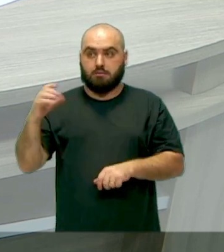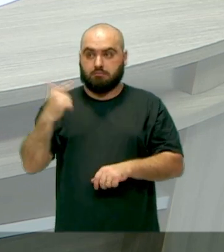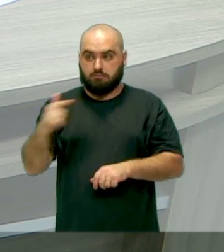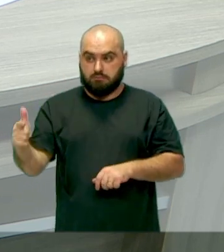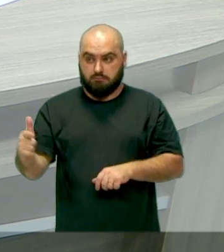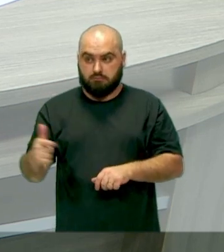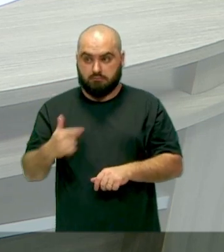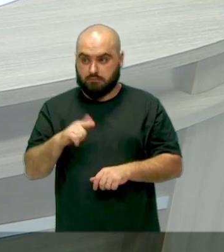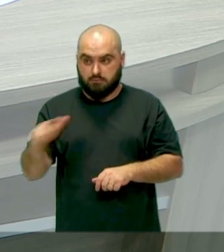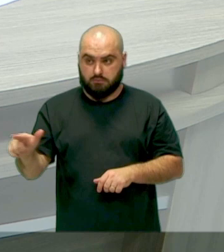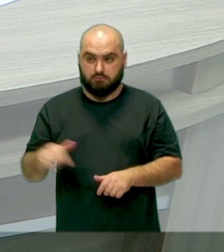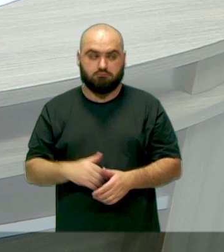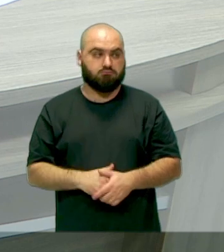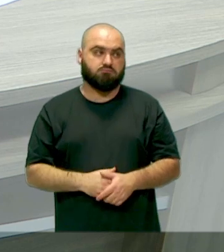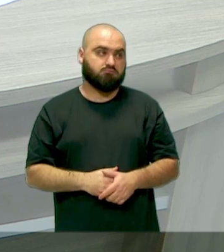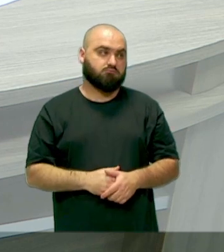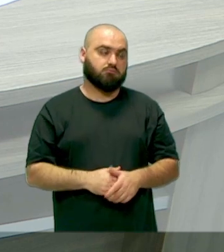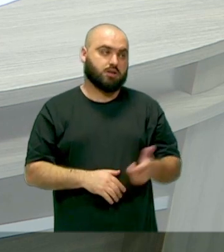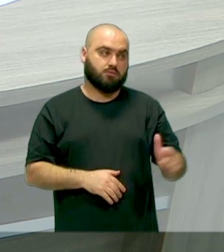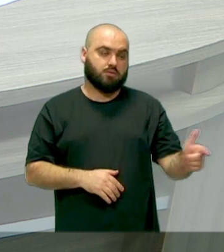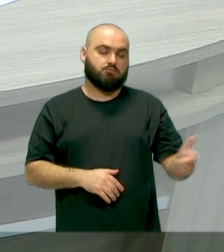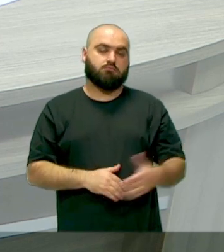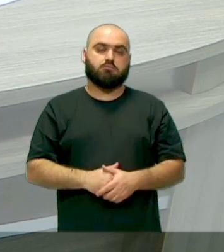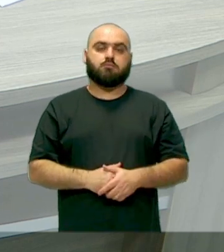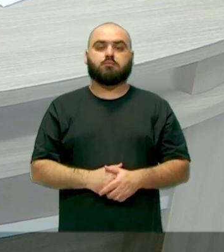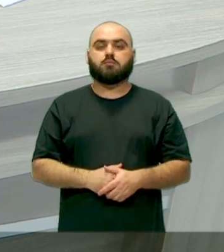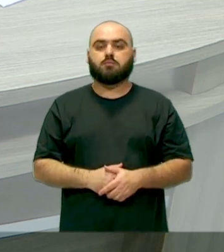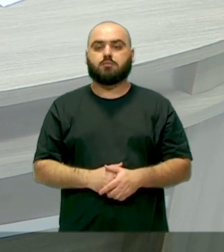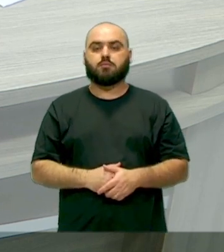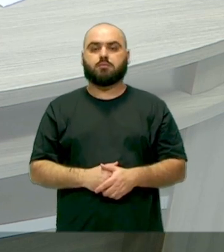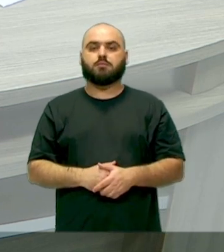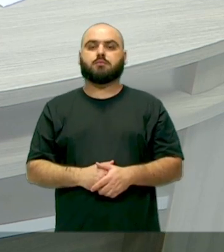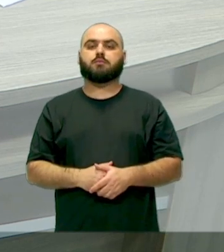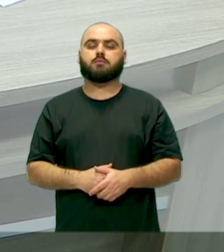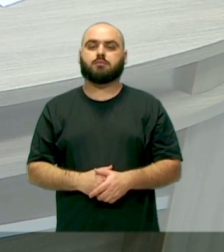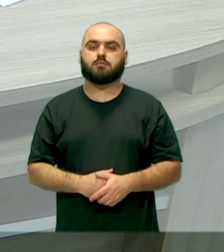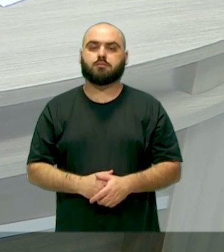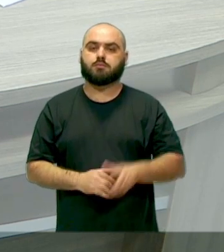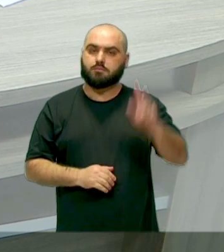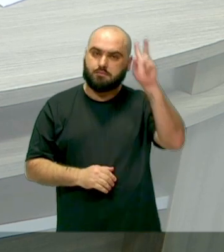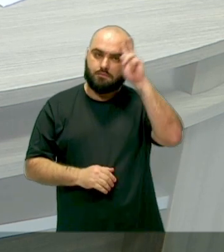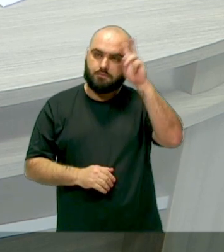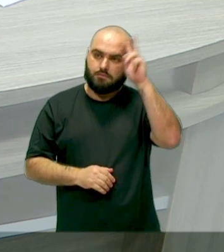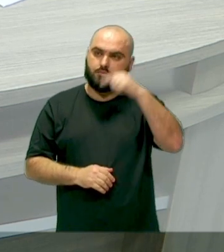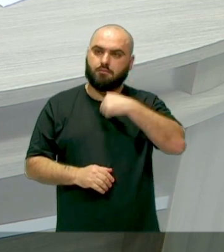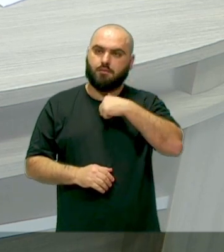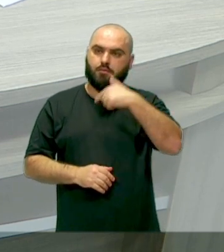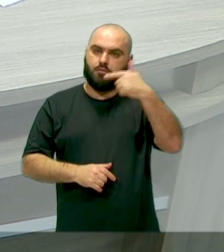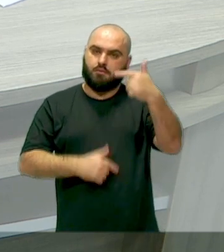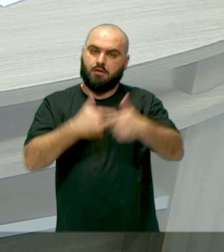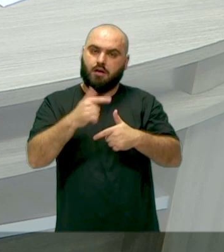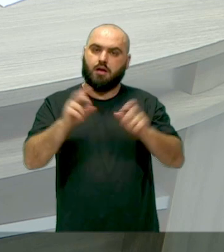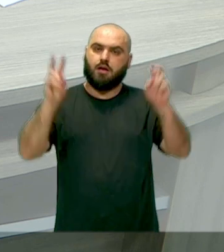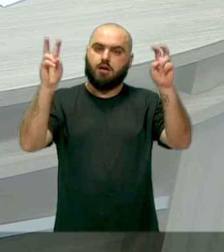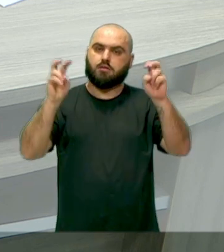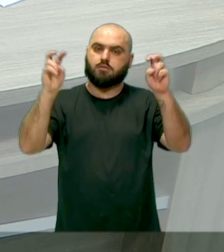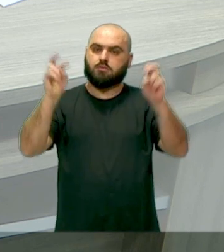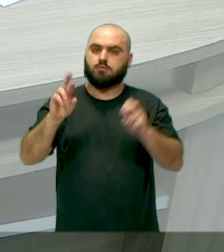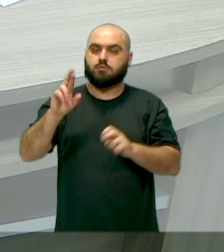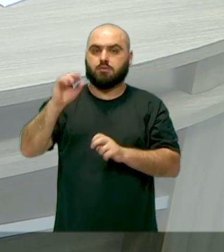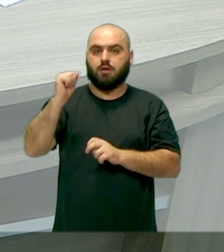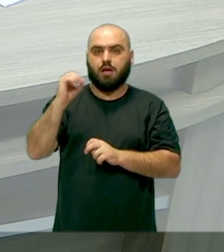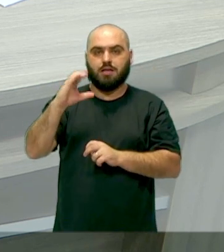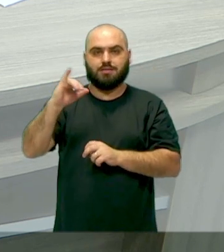acho que não tem. Não, e eu lembro que enquanto gestora da questão racial, a gente até